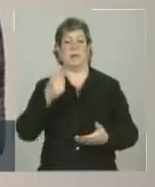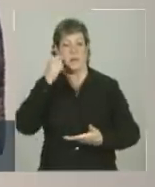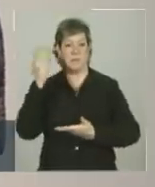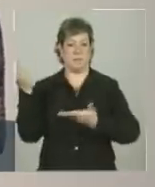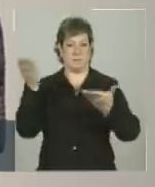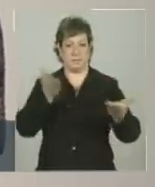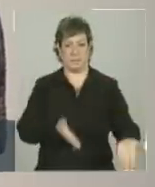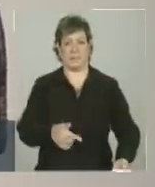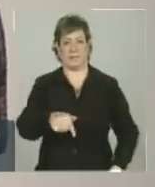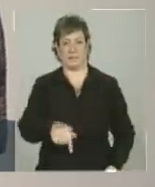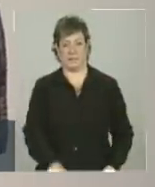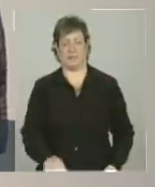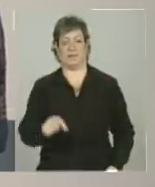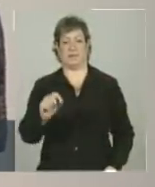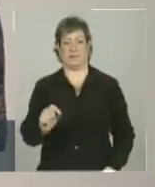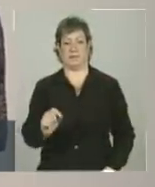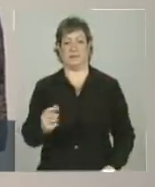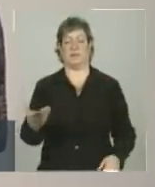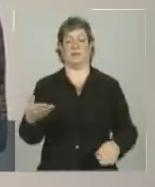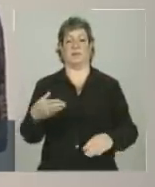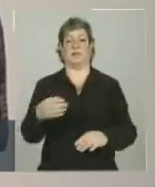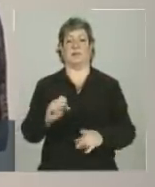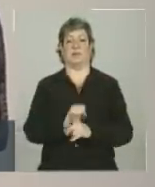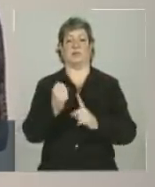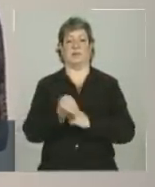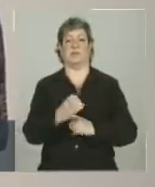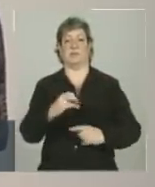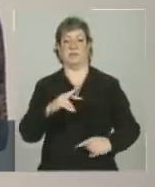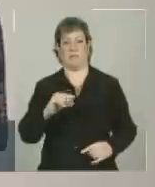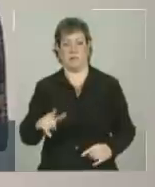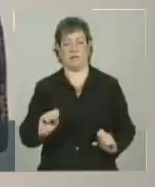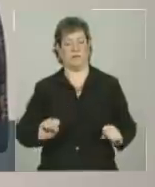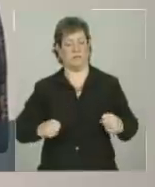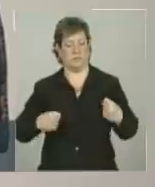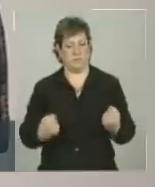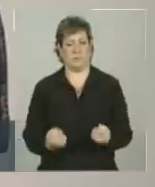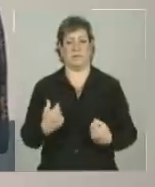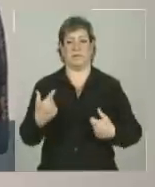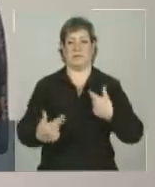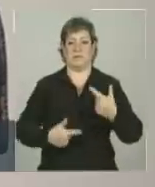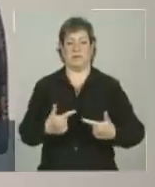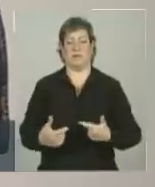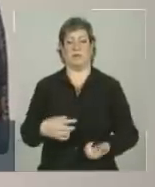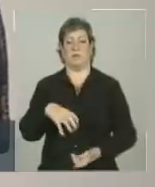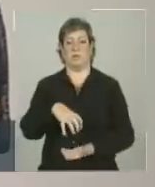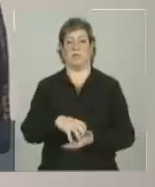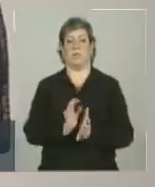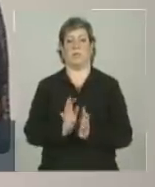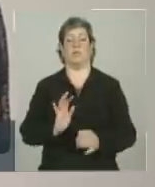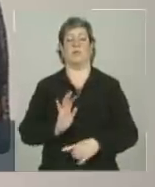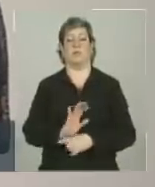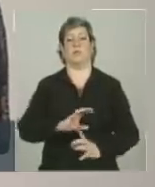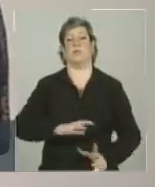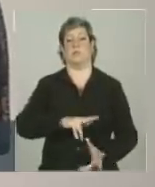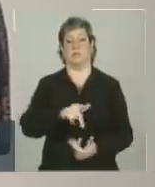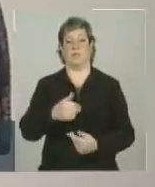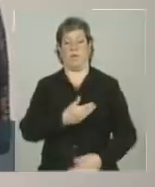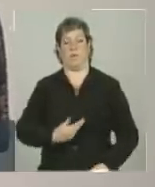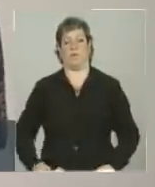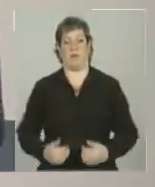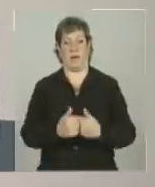da sociedade civil que dedicam seu tempo e energia a um movimento global pelo governo